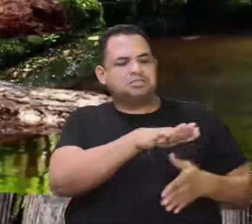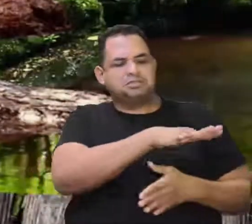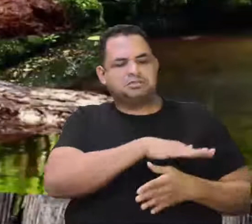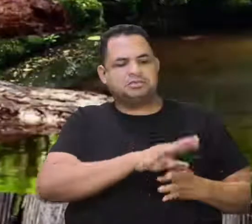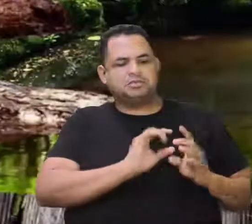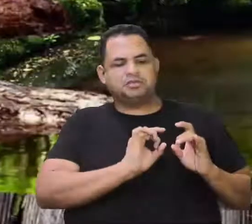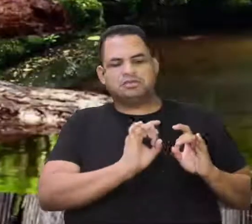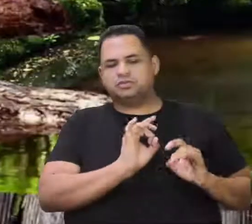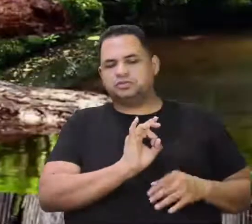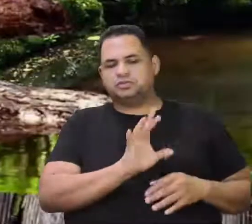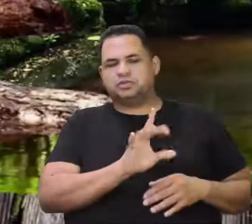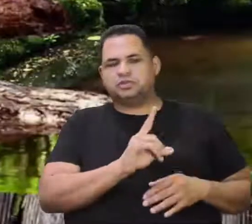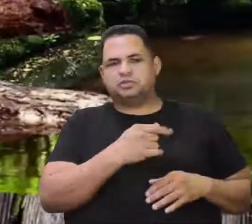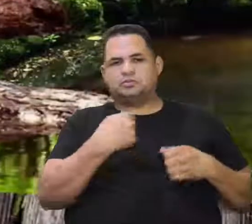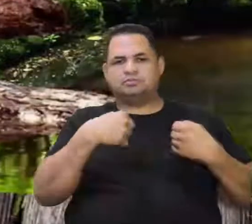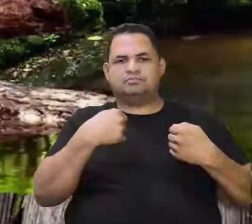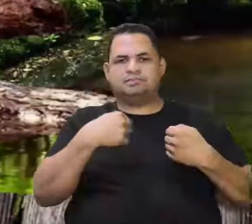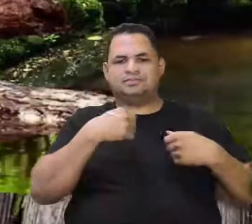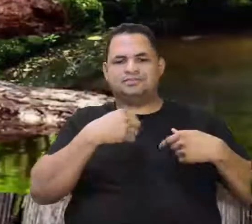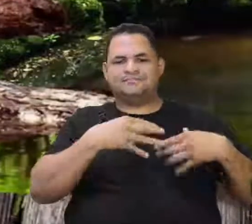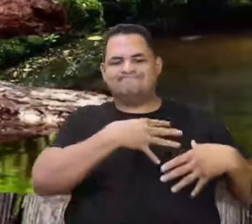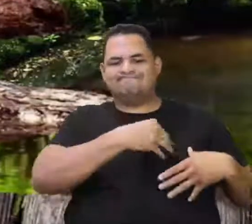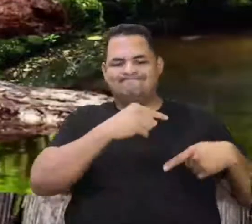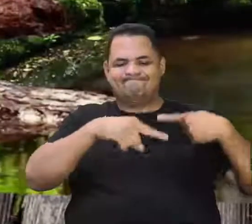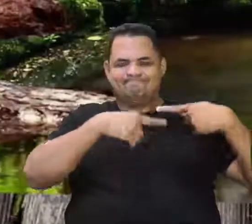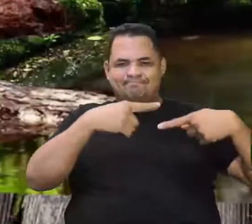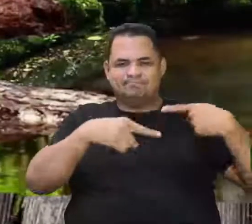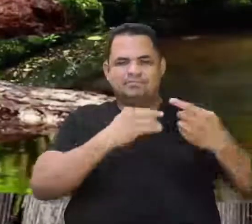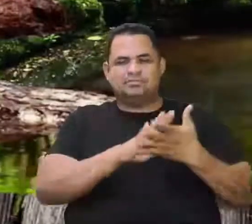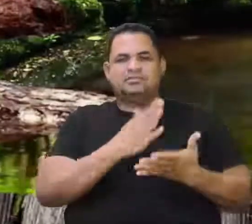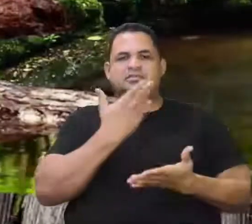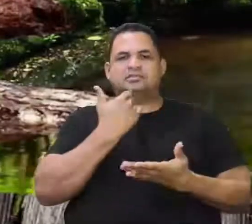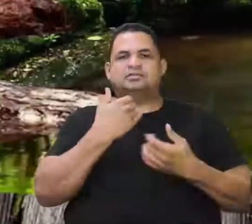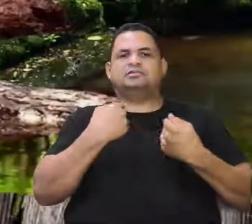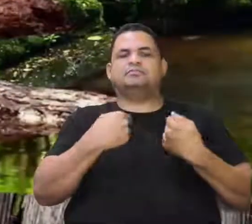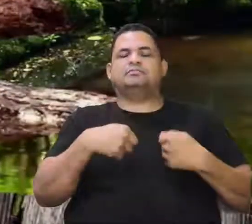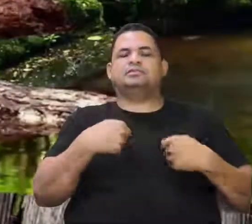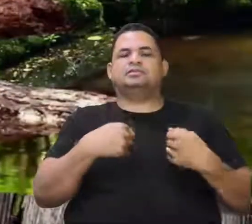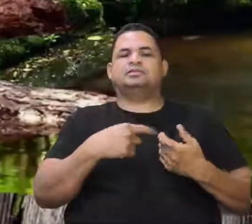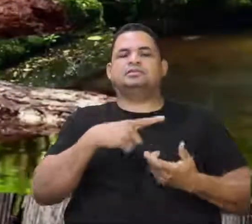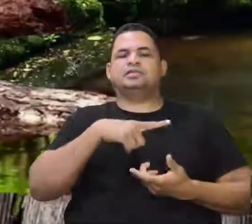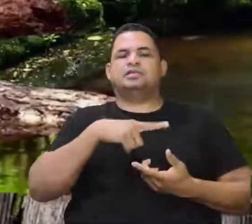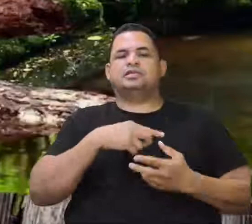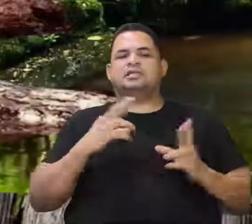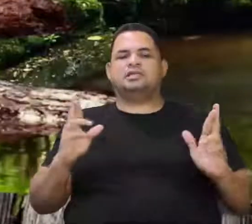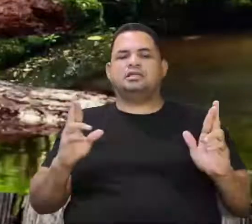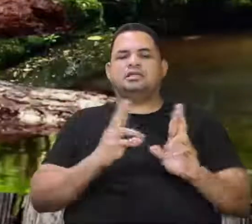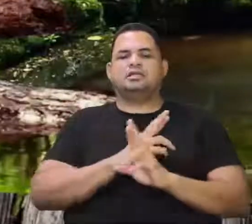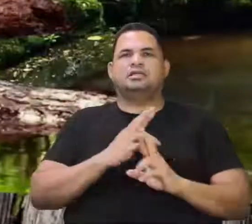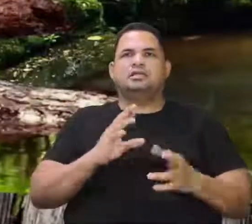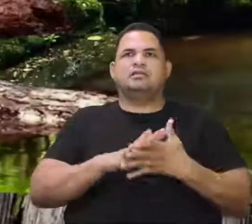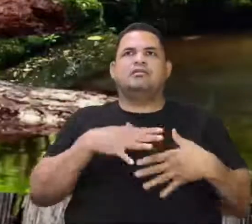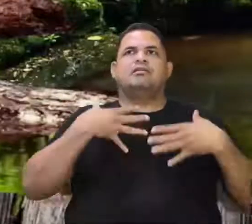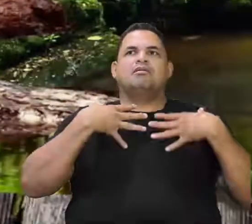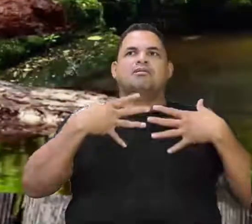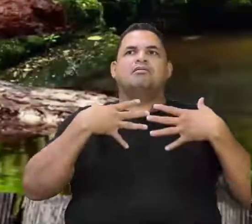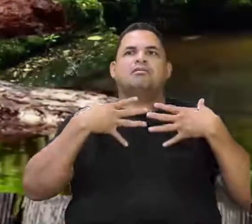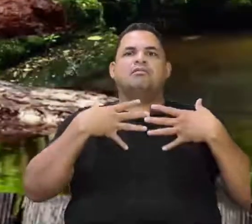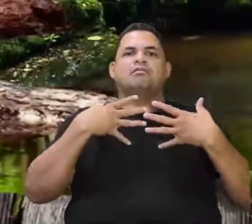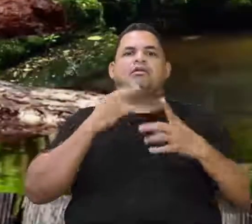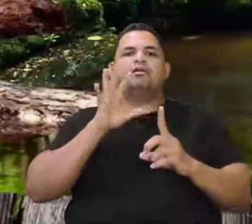ambiente, sozinho. Ele vai precisar se reproduzir, ele vai precisar se alimentar, então ele vai ter interações. Muito calor vai